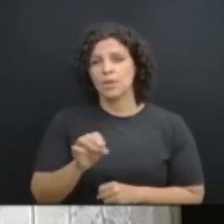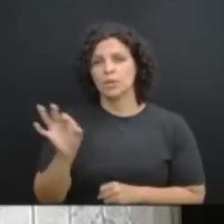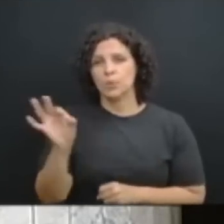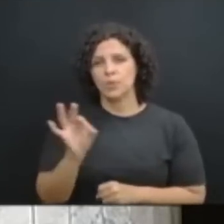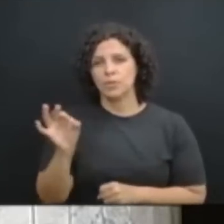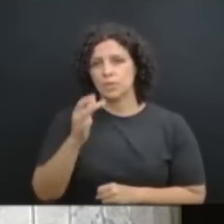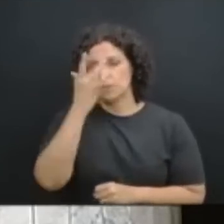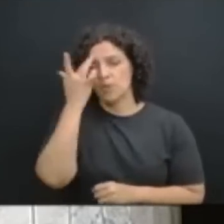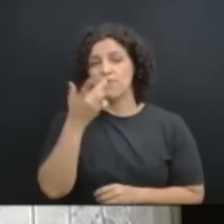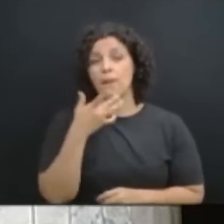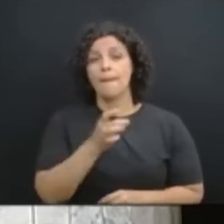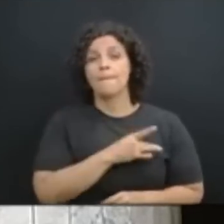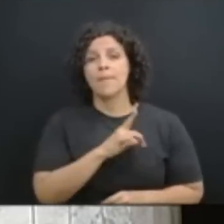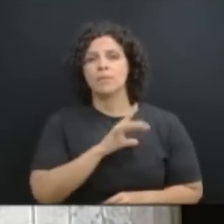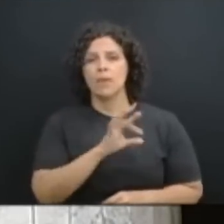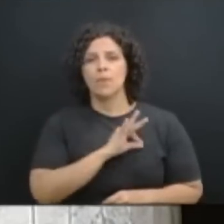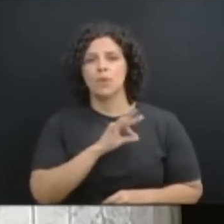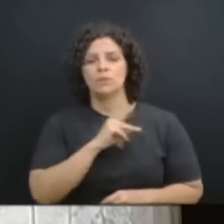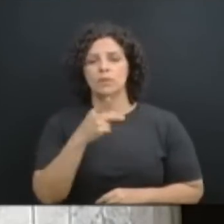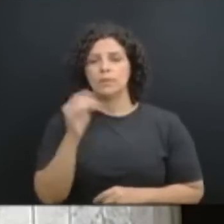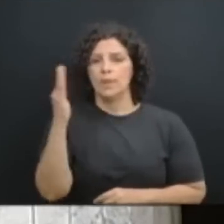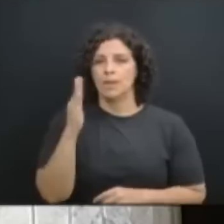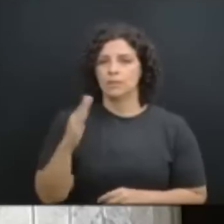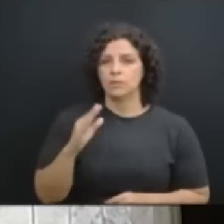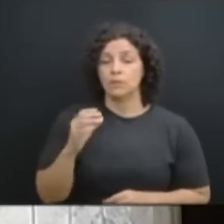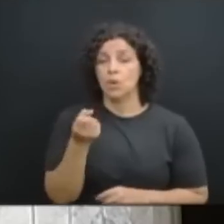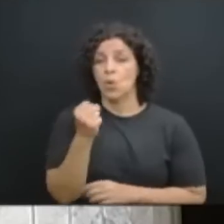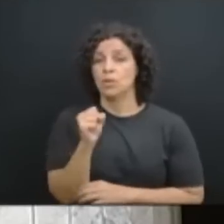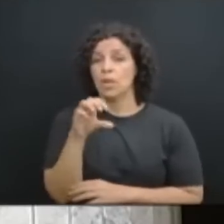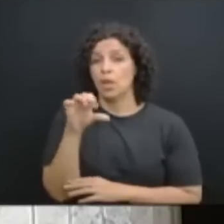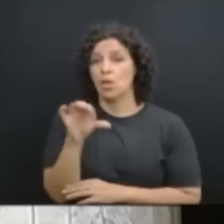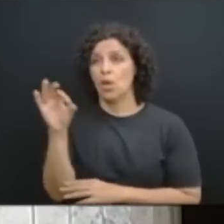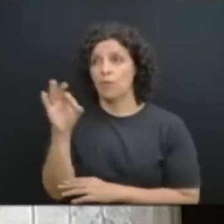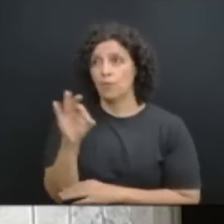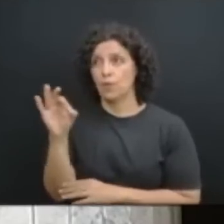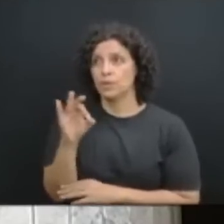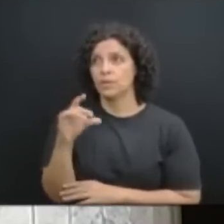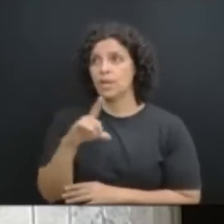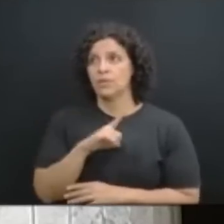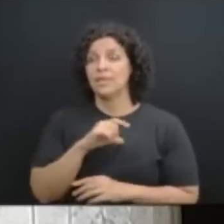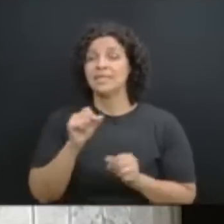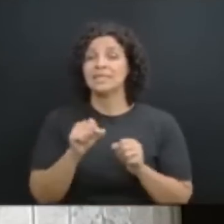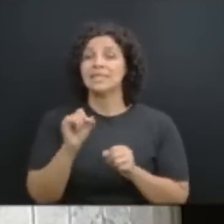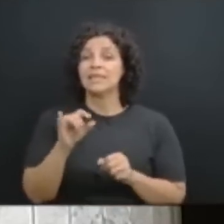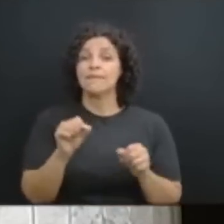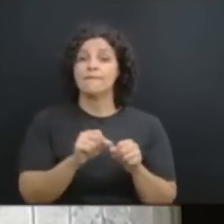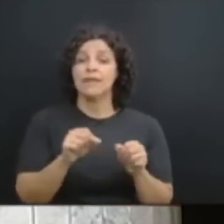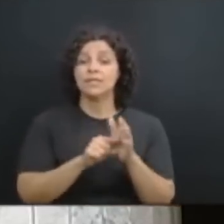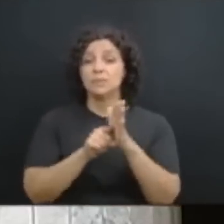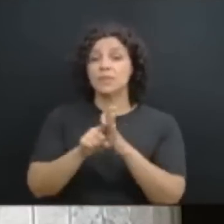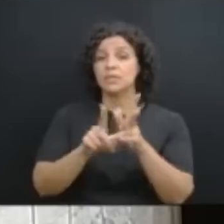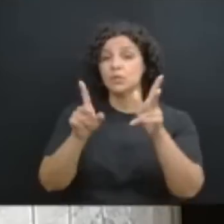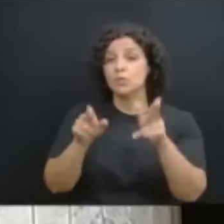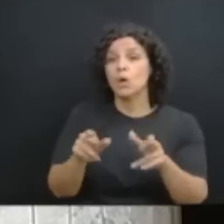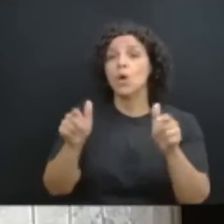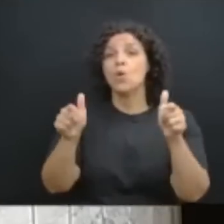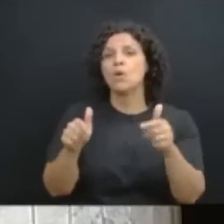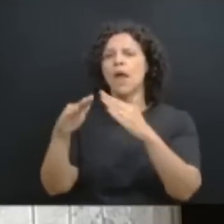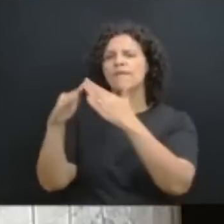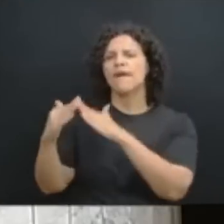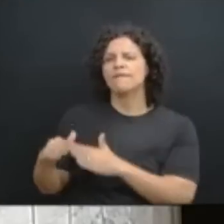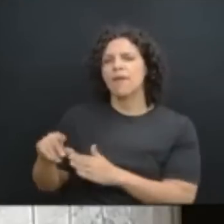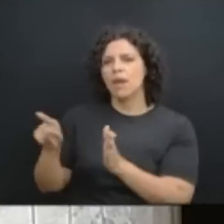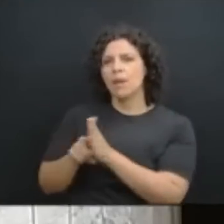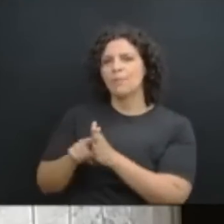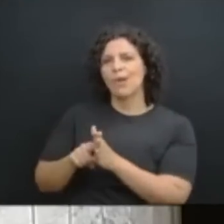Brasil. Número que aumenta para 89% quando feita a mesma pesquisa em periferias